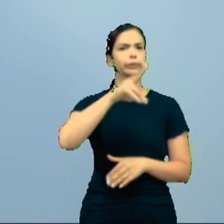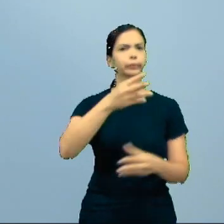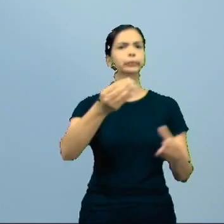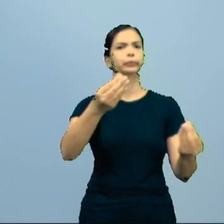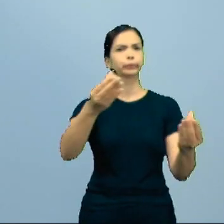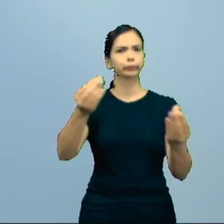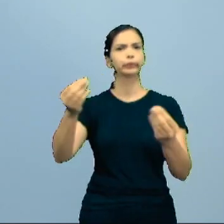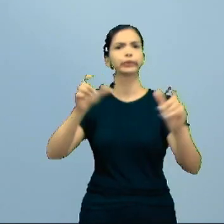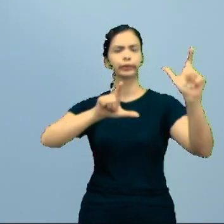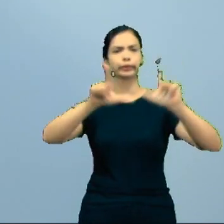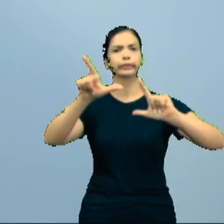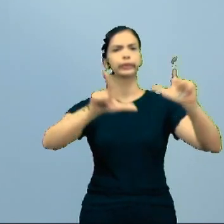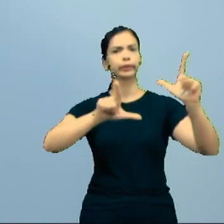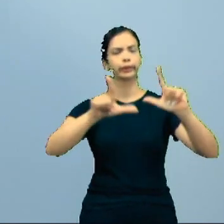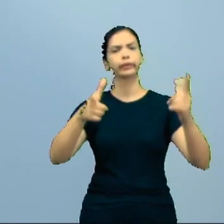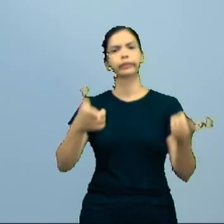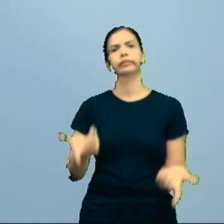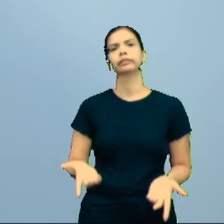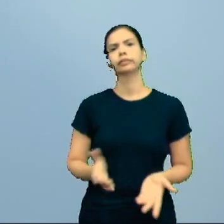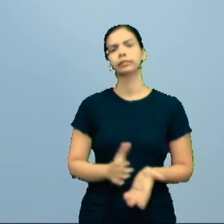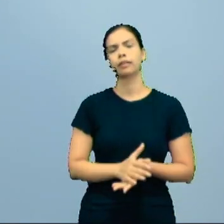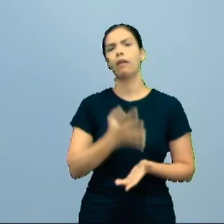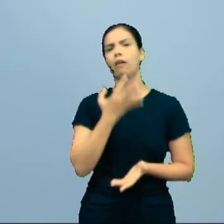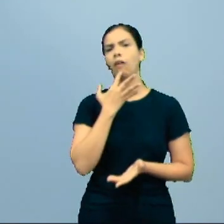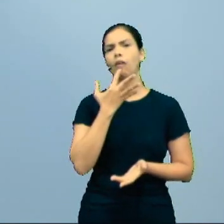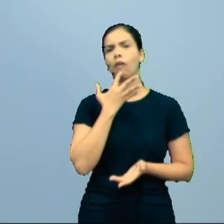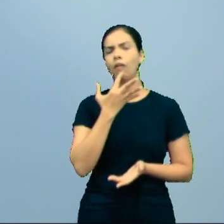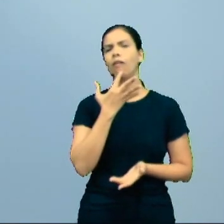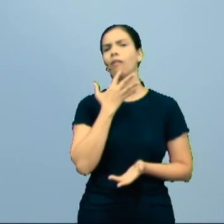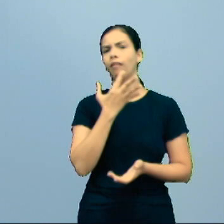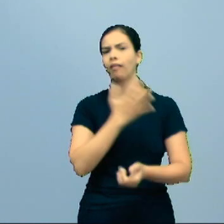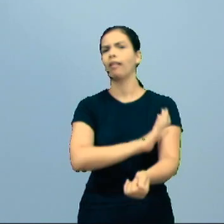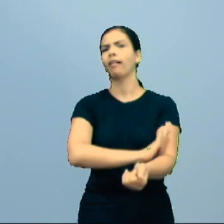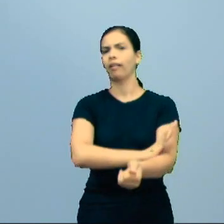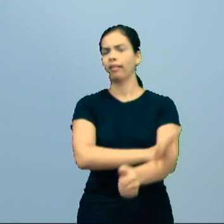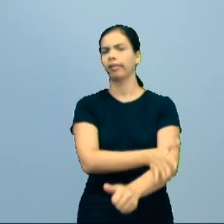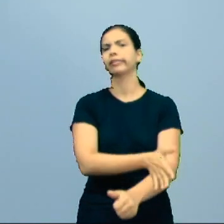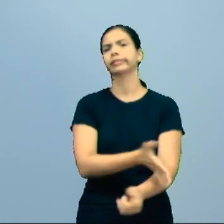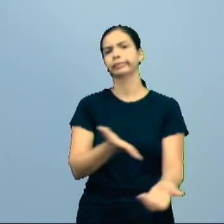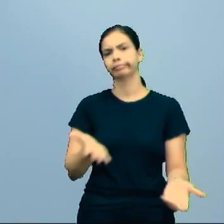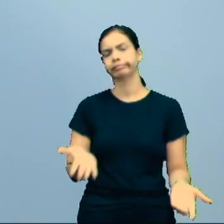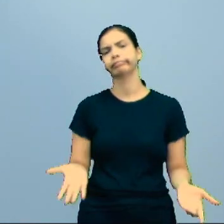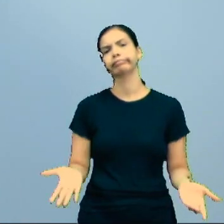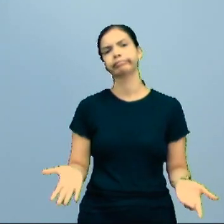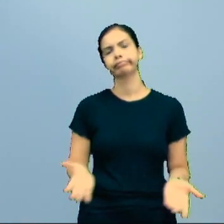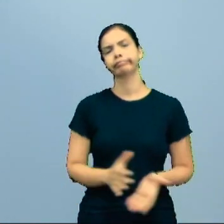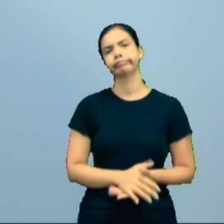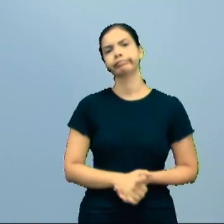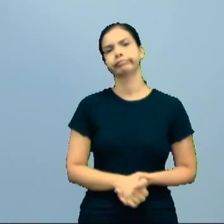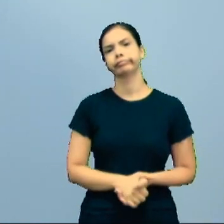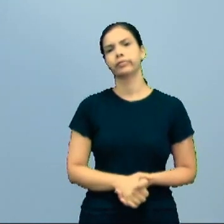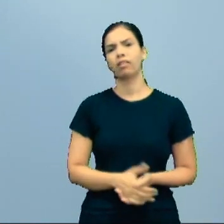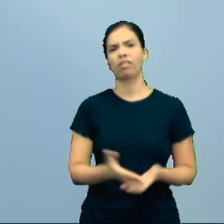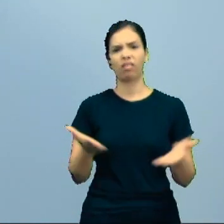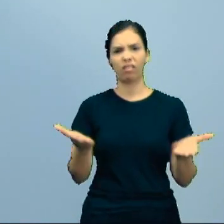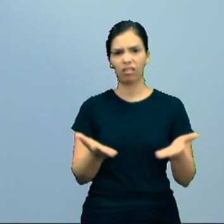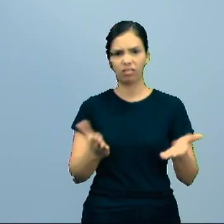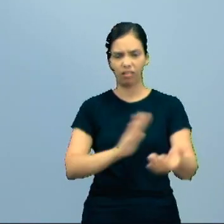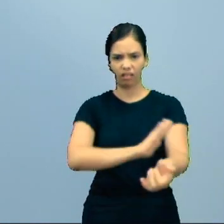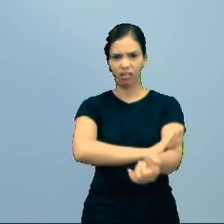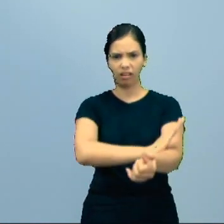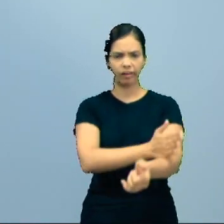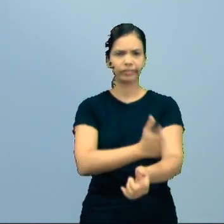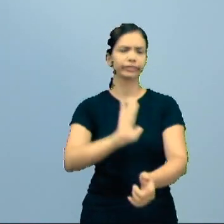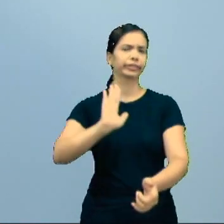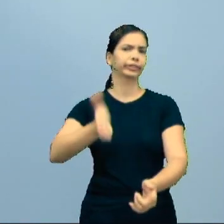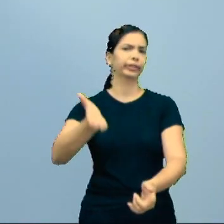grande mídia e fora da grande mídia a gente conhece vários casos de racismo, infelizmente. Então, não é de hoje que o racismo é